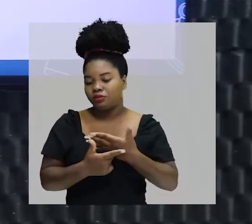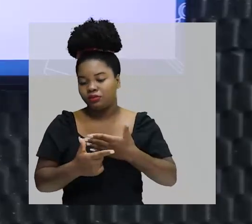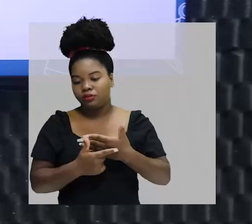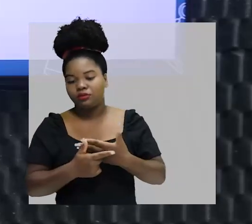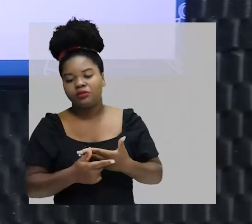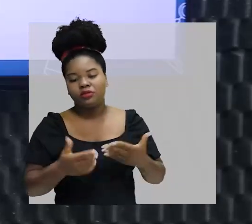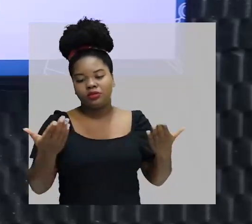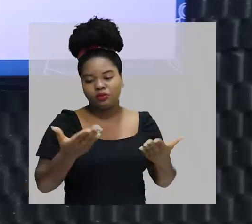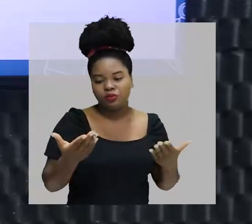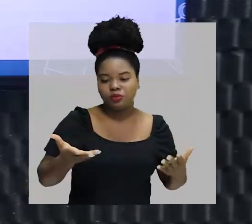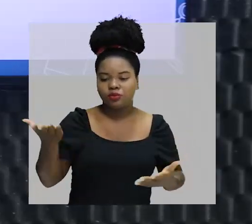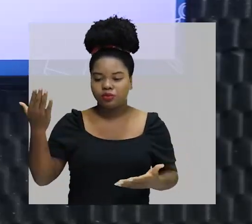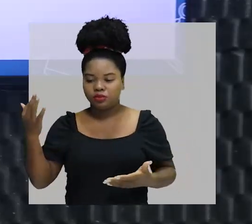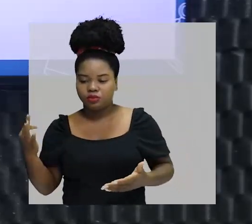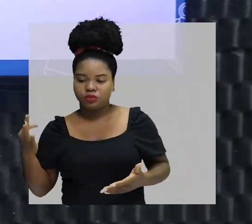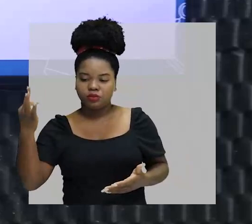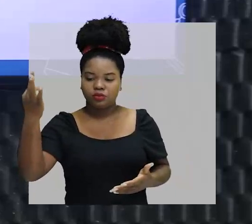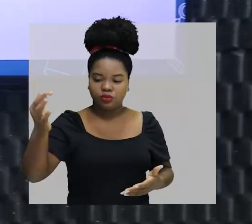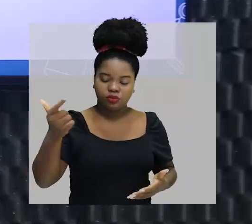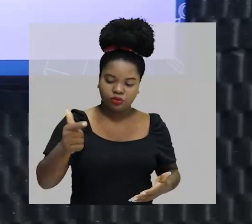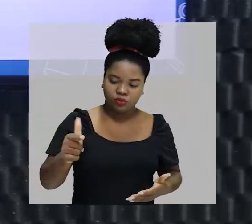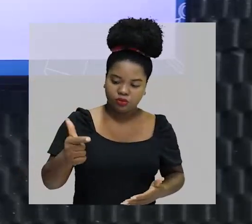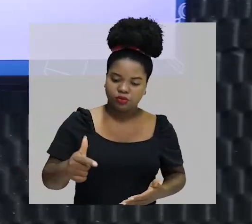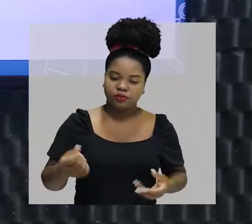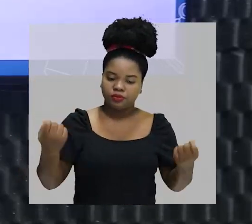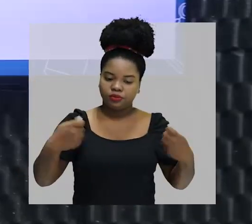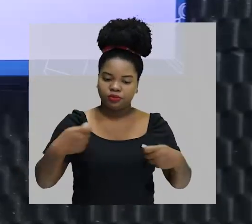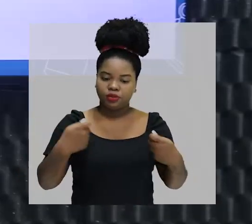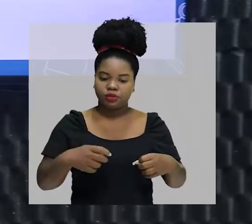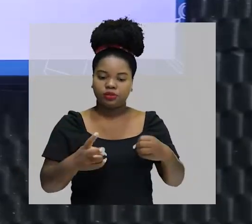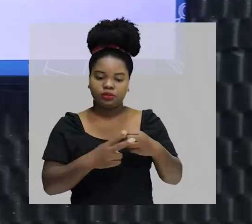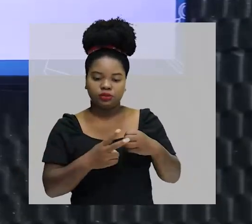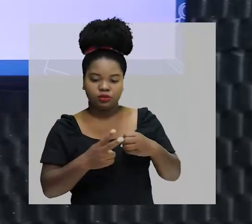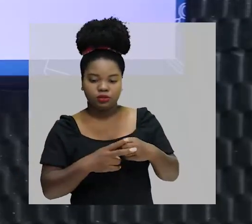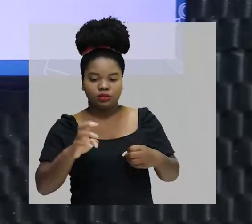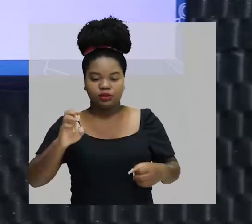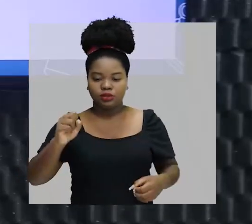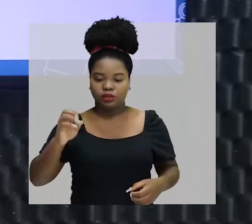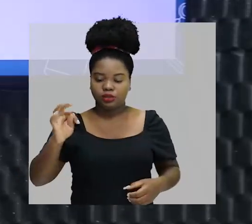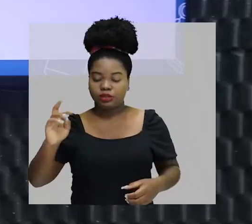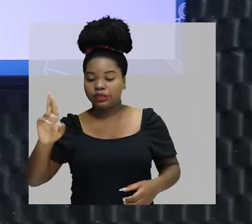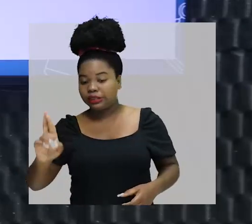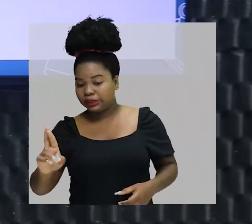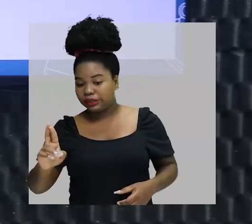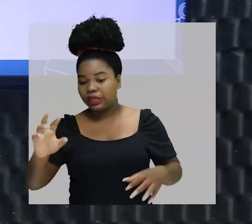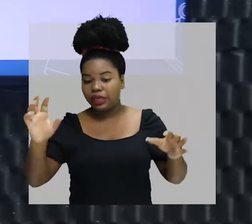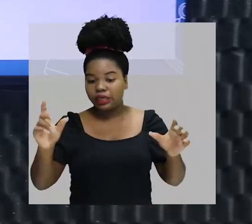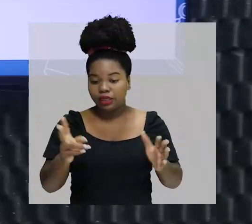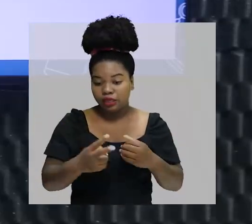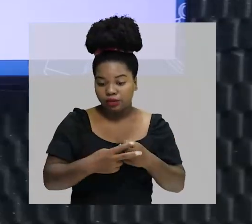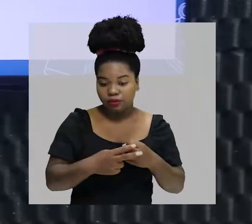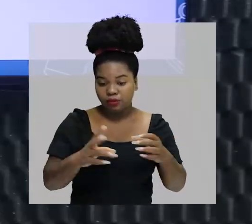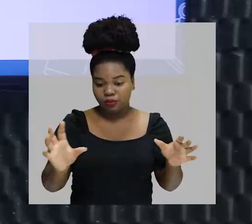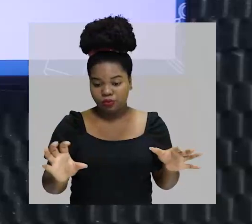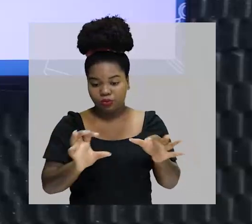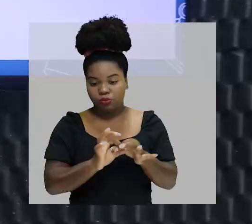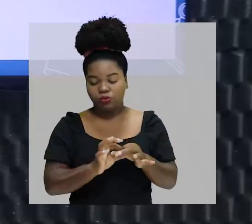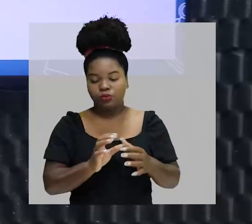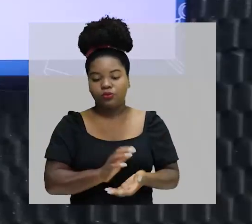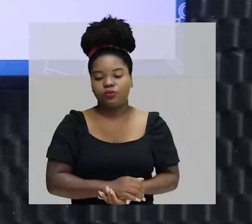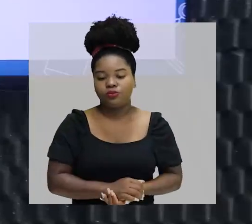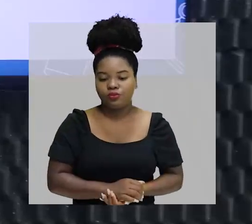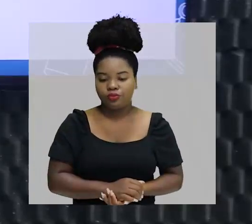de presente, passado ou futuro contínuo, eu tenho que ter o verbo estar, que é o verbo de ligação. I